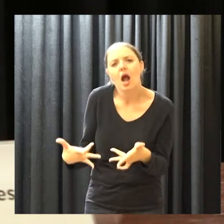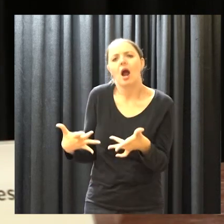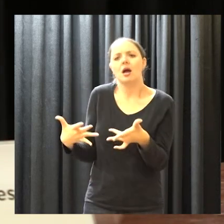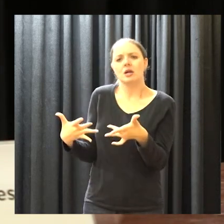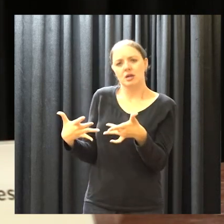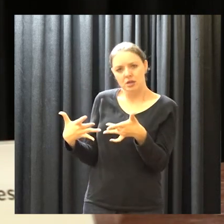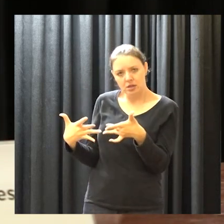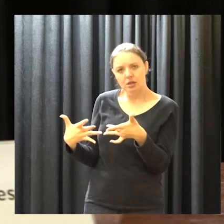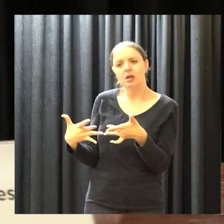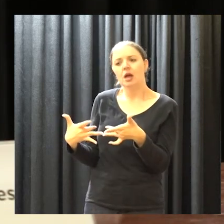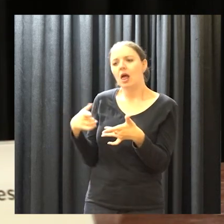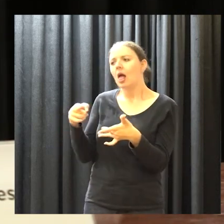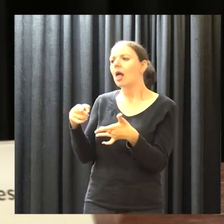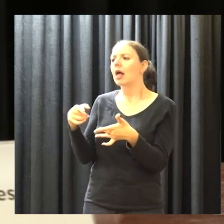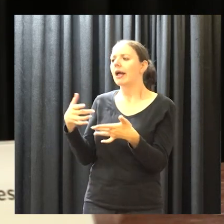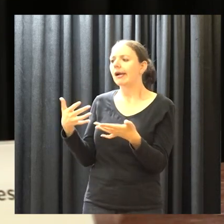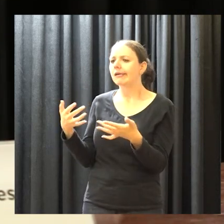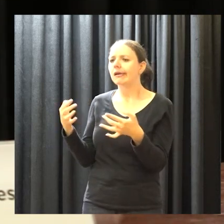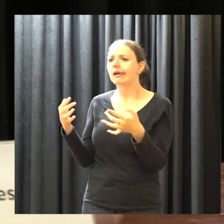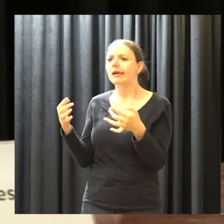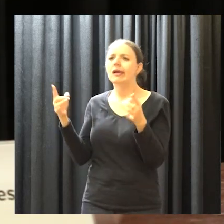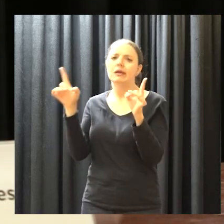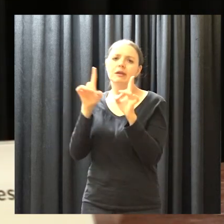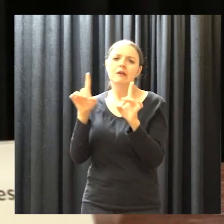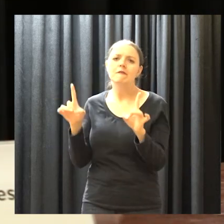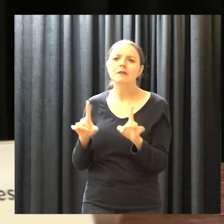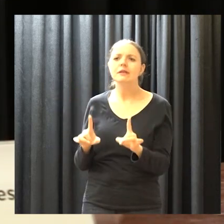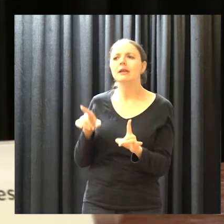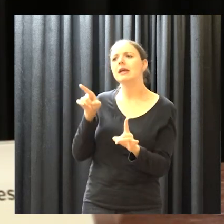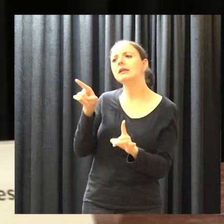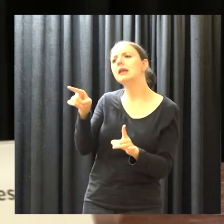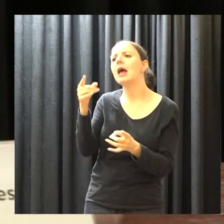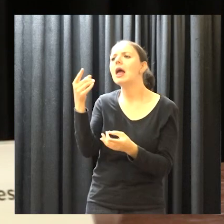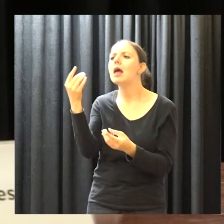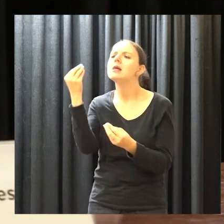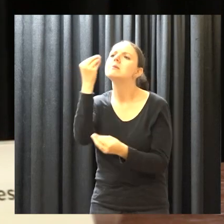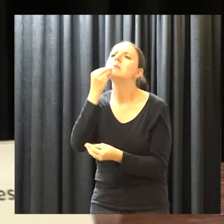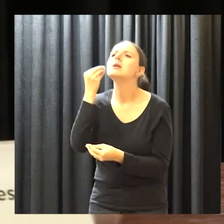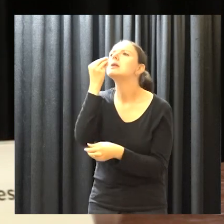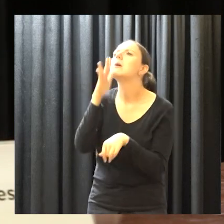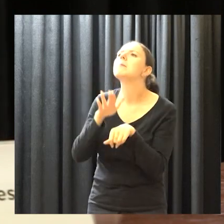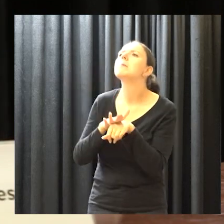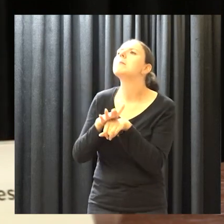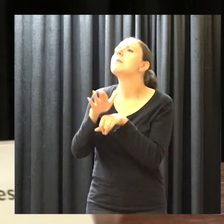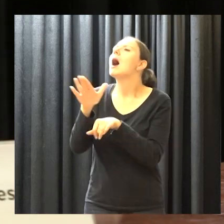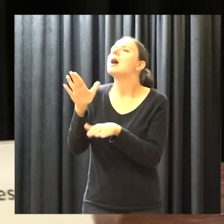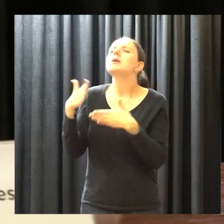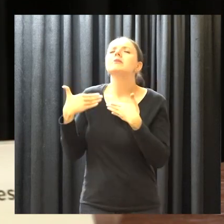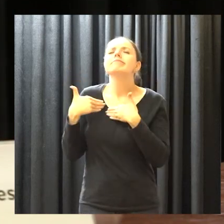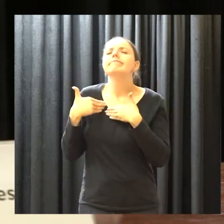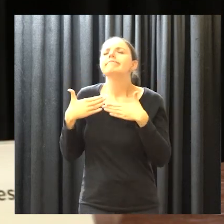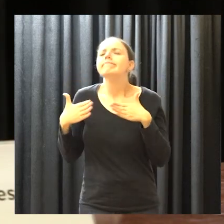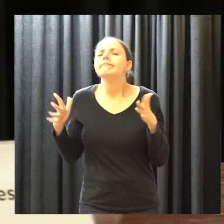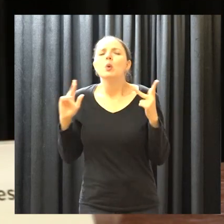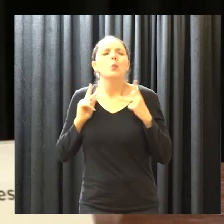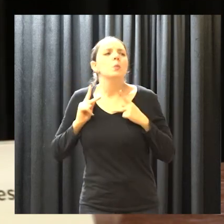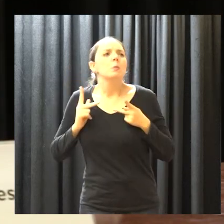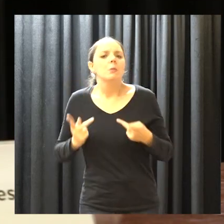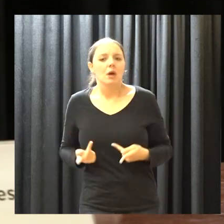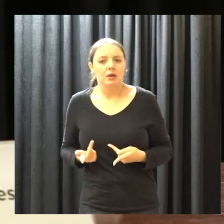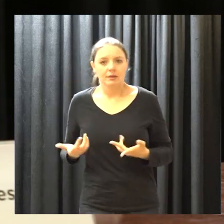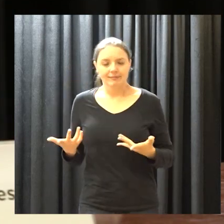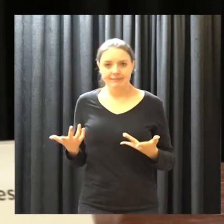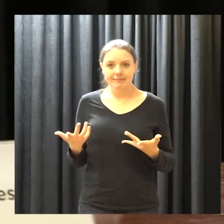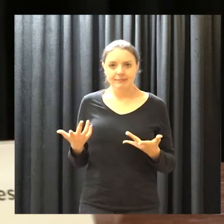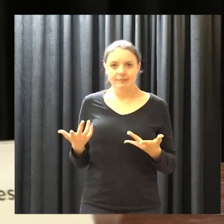abracem a deficiência como a mais humana das experiências. Algo que, como já destacou Rosemarie